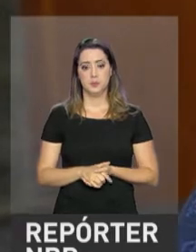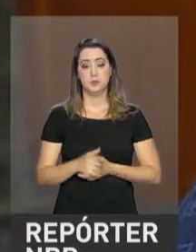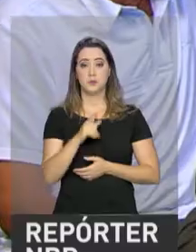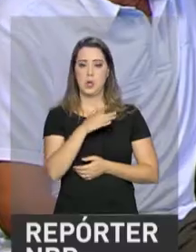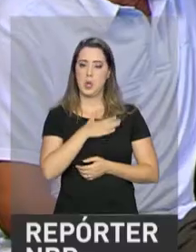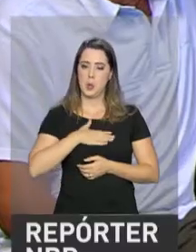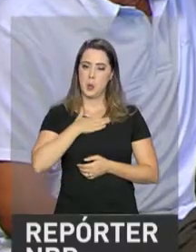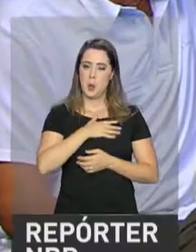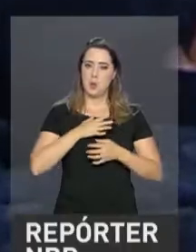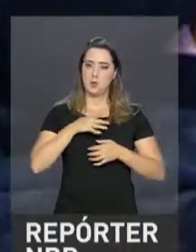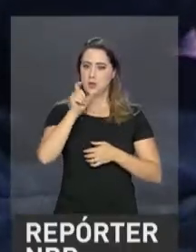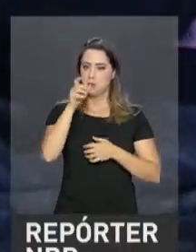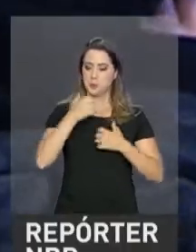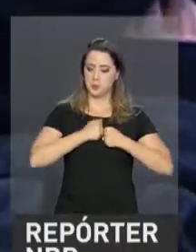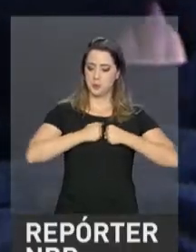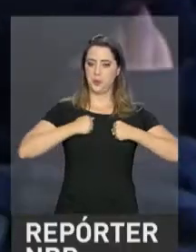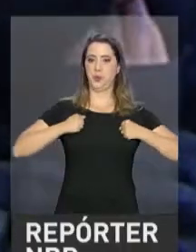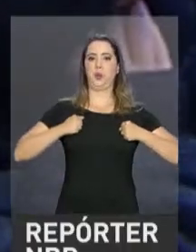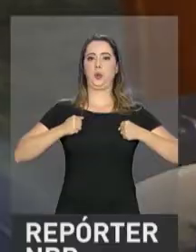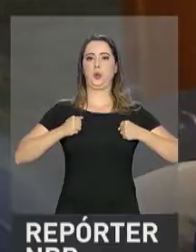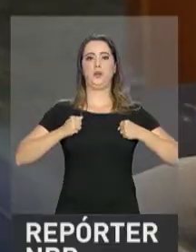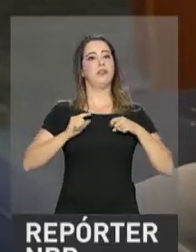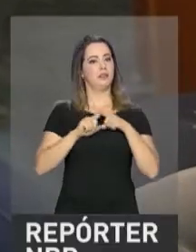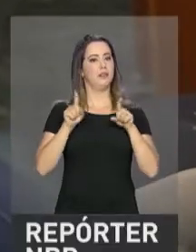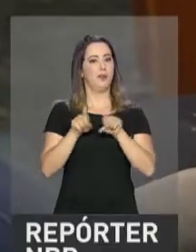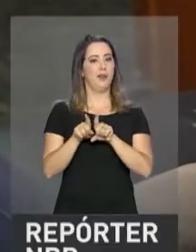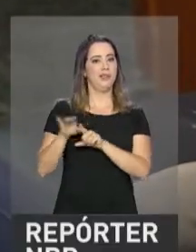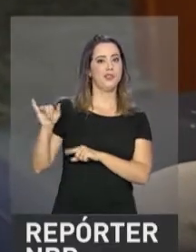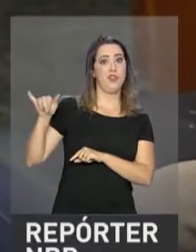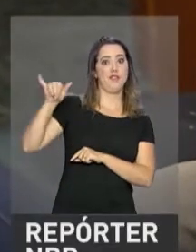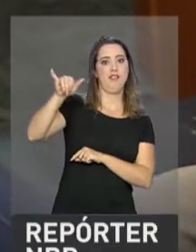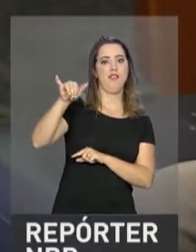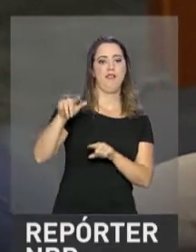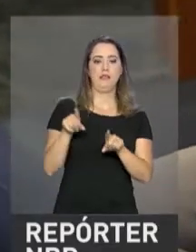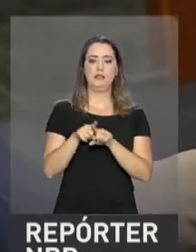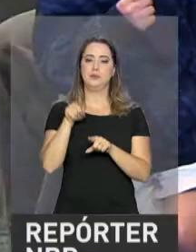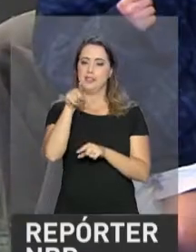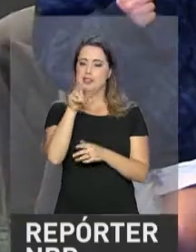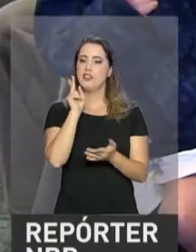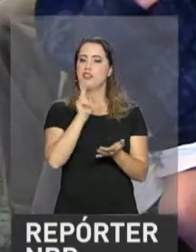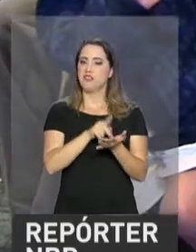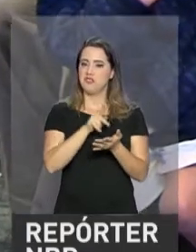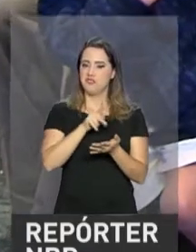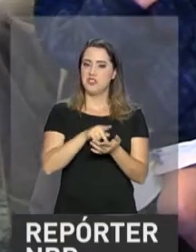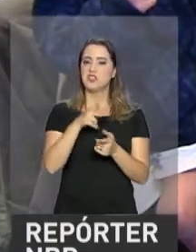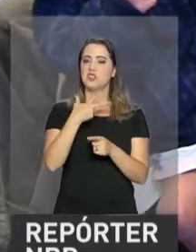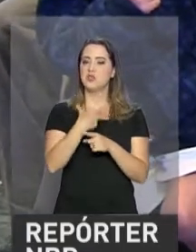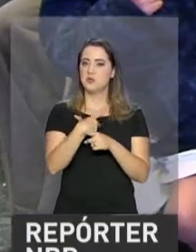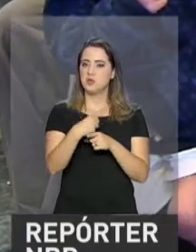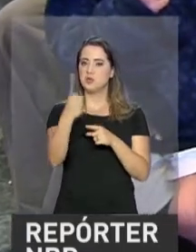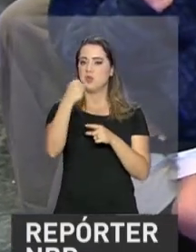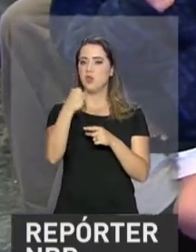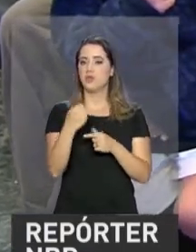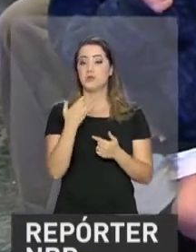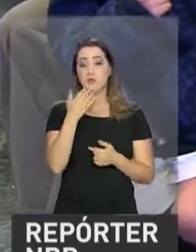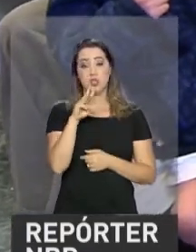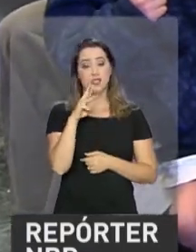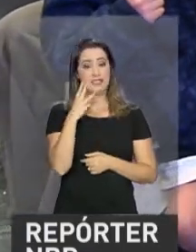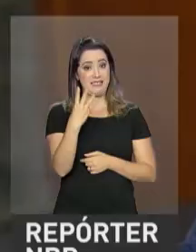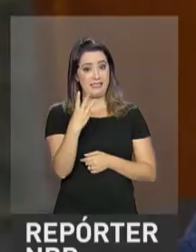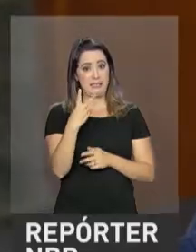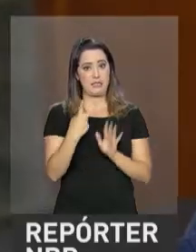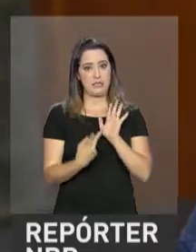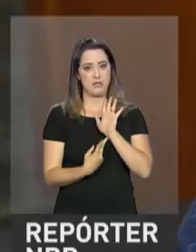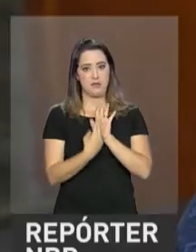Alisson gosta de super-heróis e aviões, mas o verdadeiro super-herói é ele. Aos 5 anos, já passou por 3